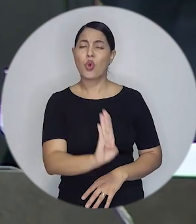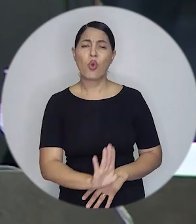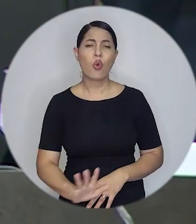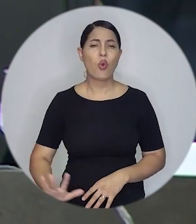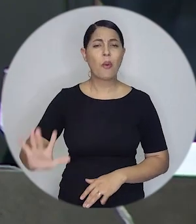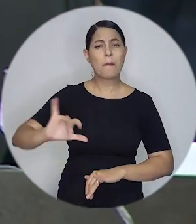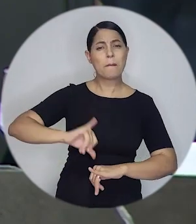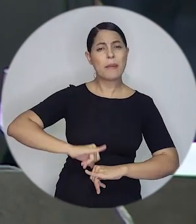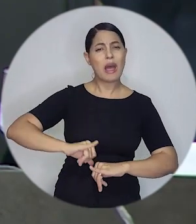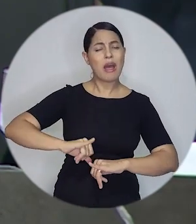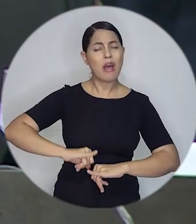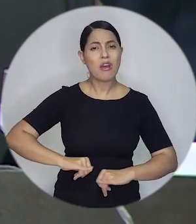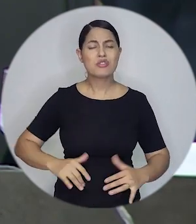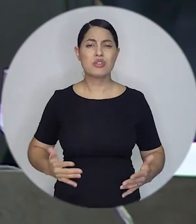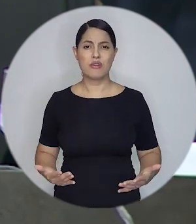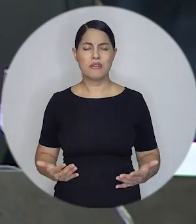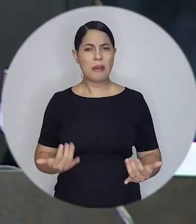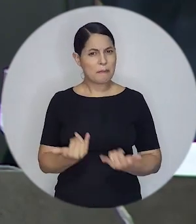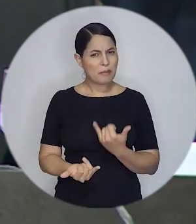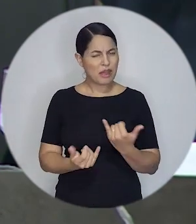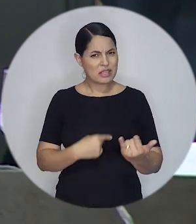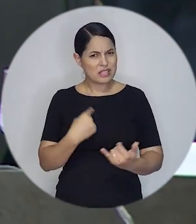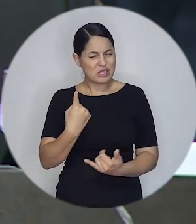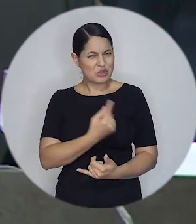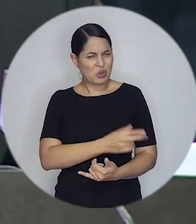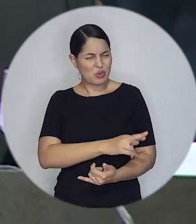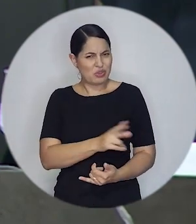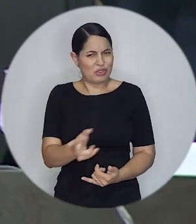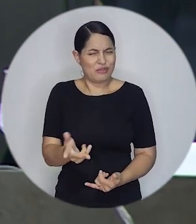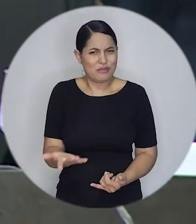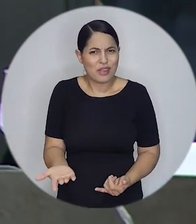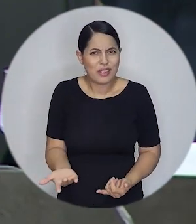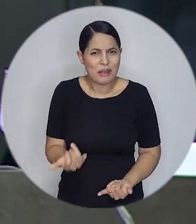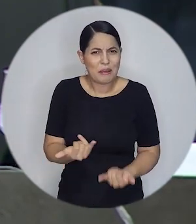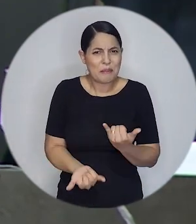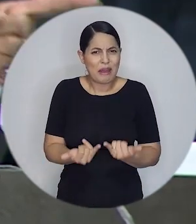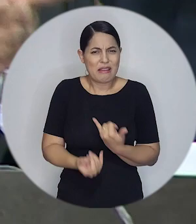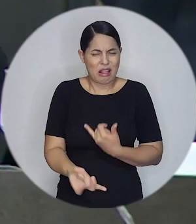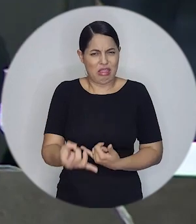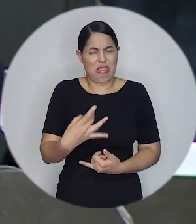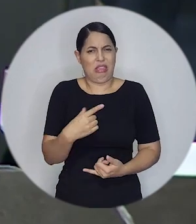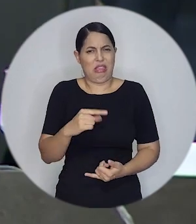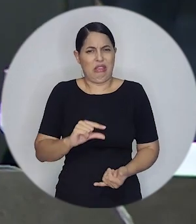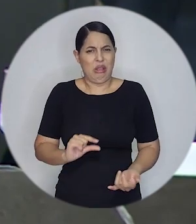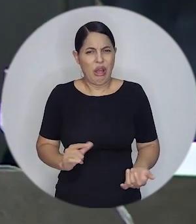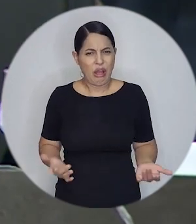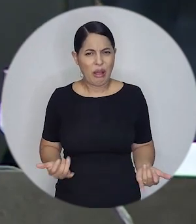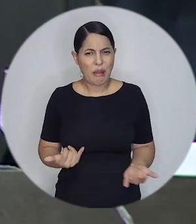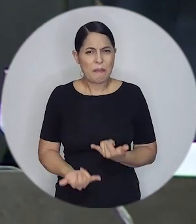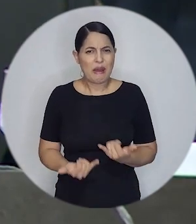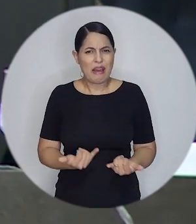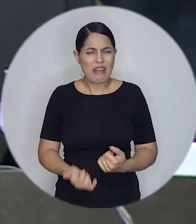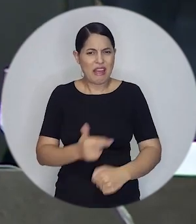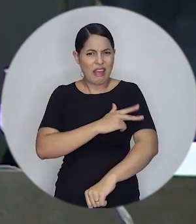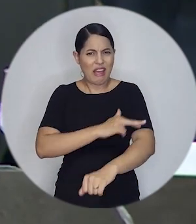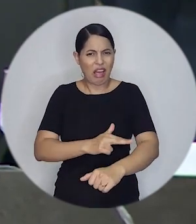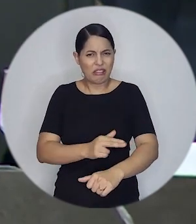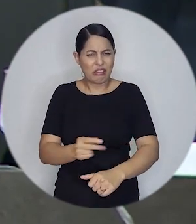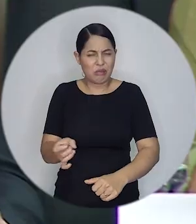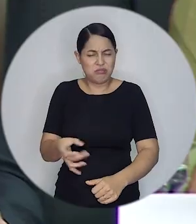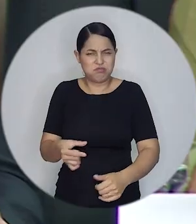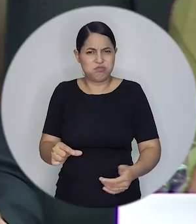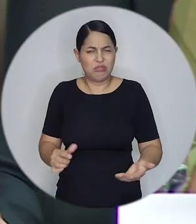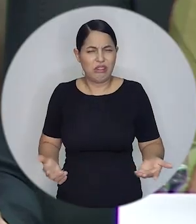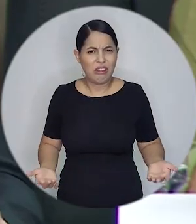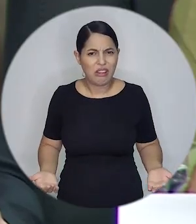nesse Brasil, como se fôssemos espécies diferentes, menores, como diz o desembargador,